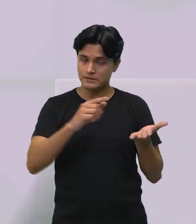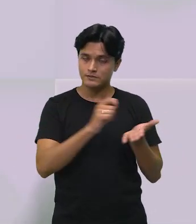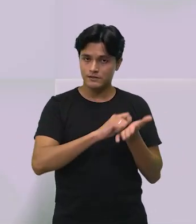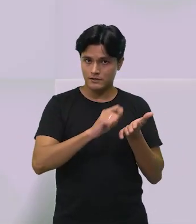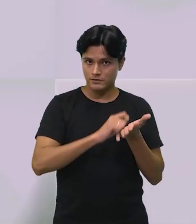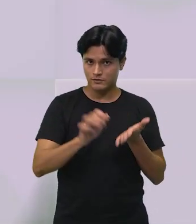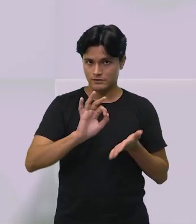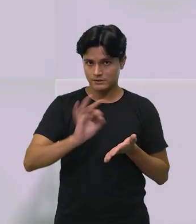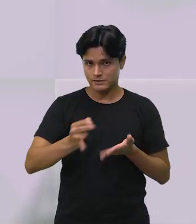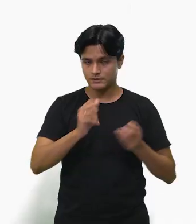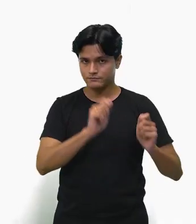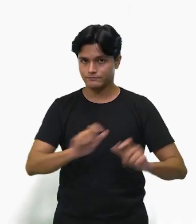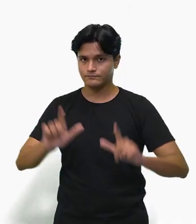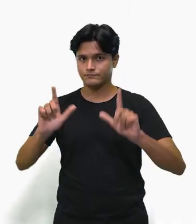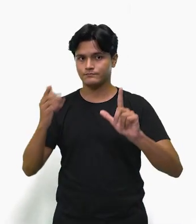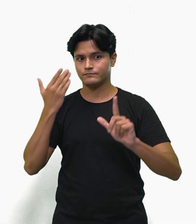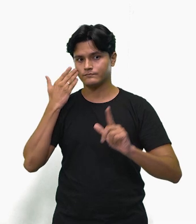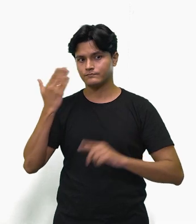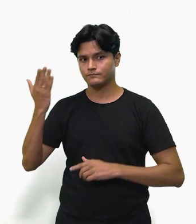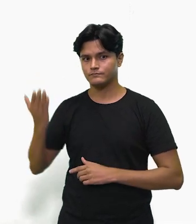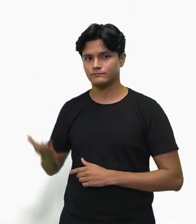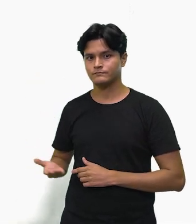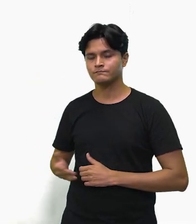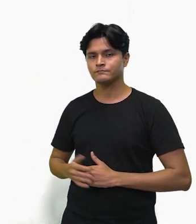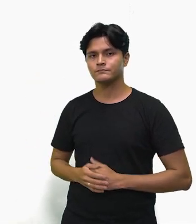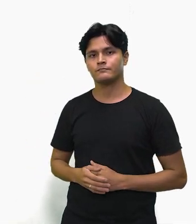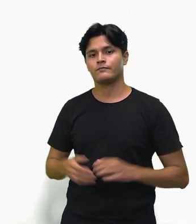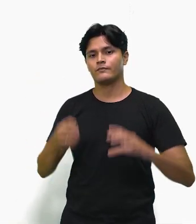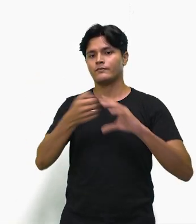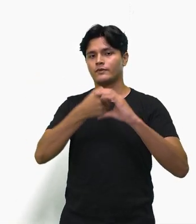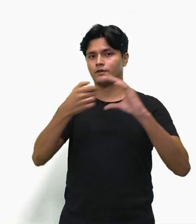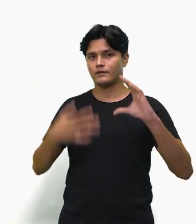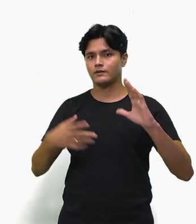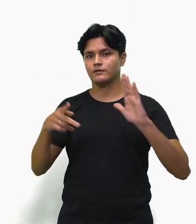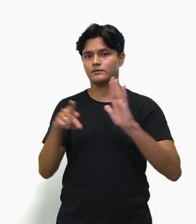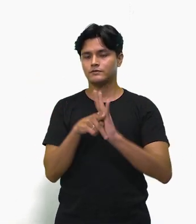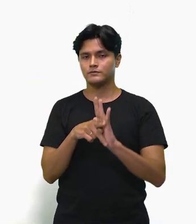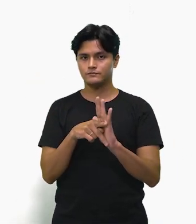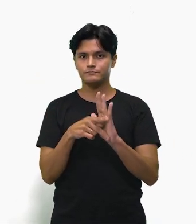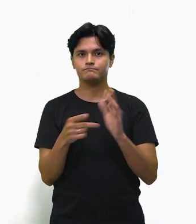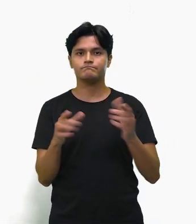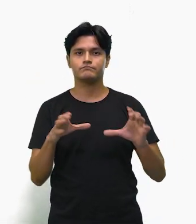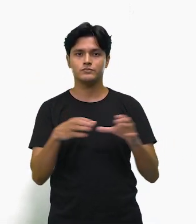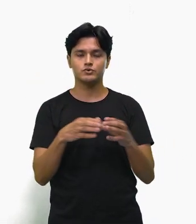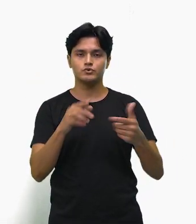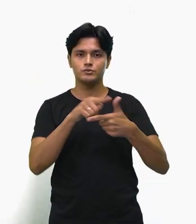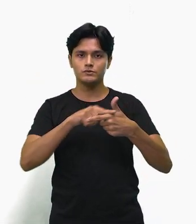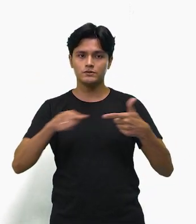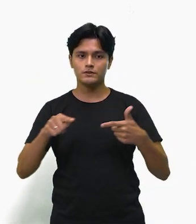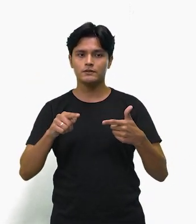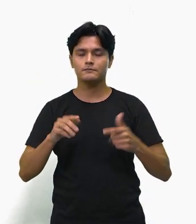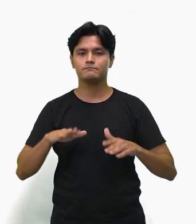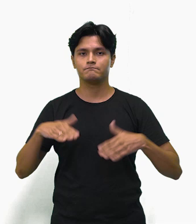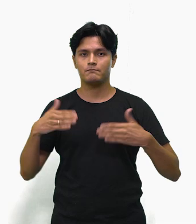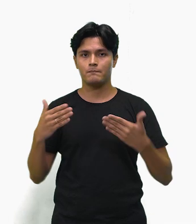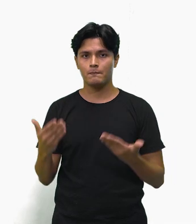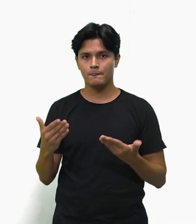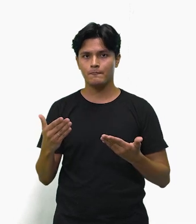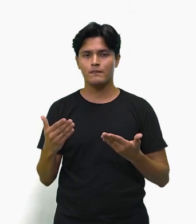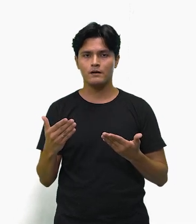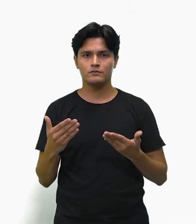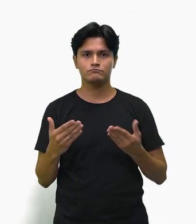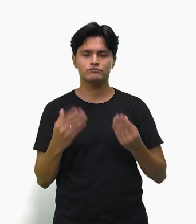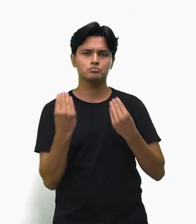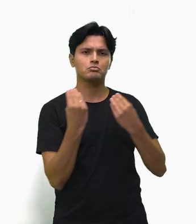Então vamos à nossa cartela? Observem aí. As características dos divisores. Então a gente acabou de colocar